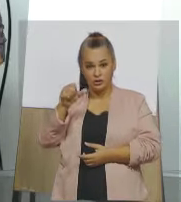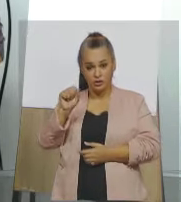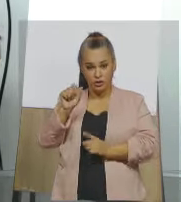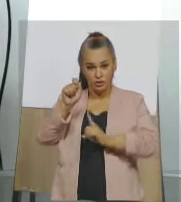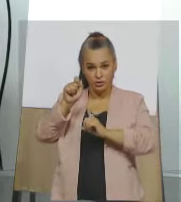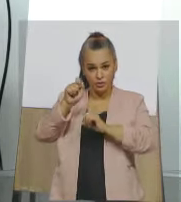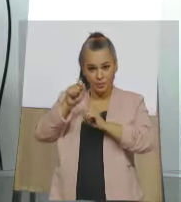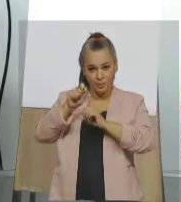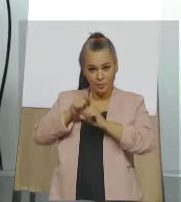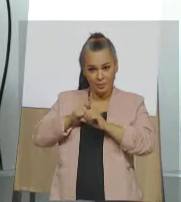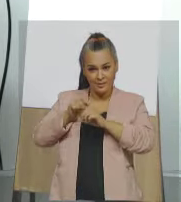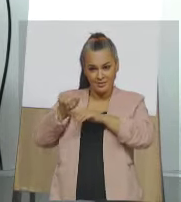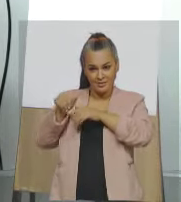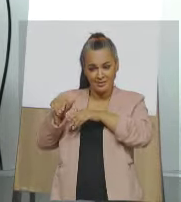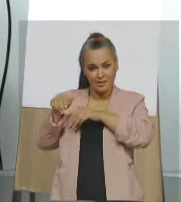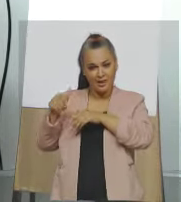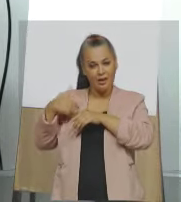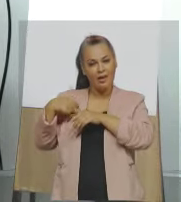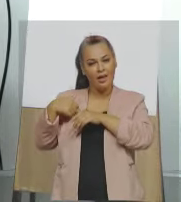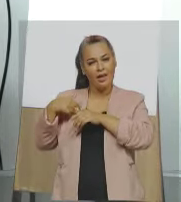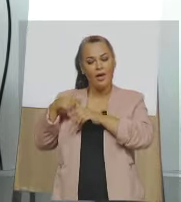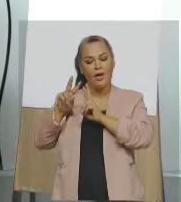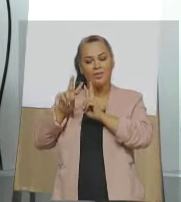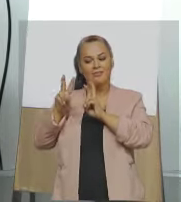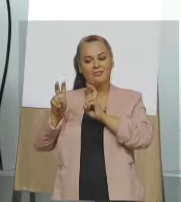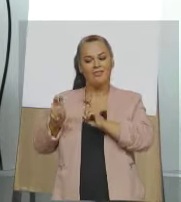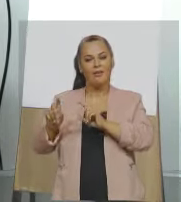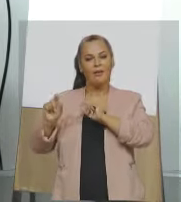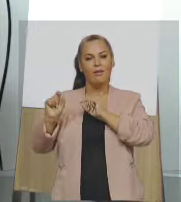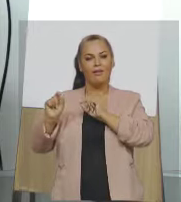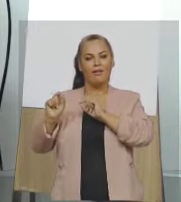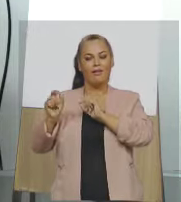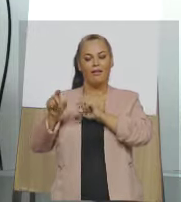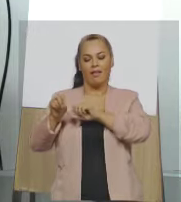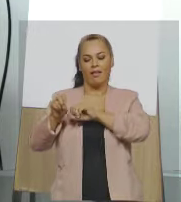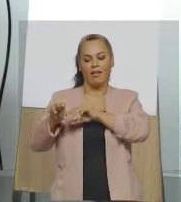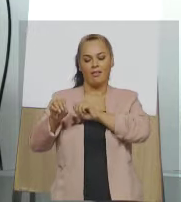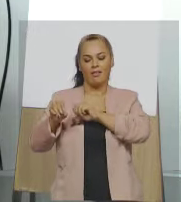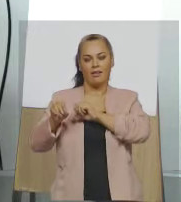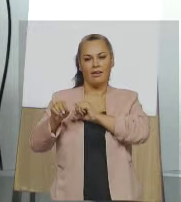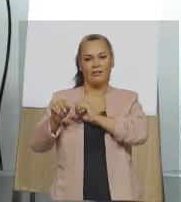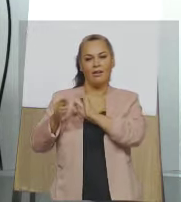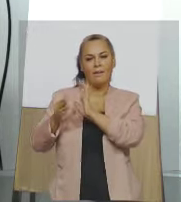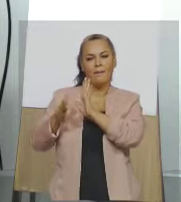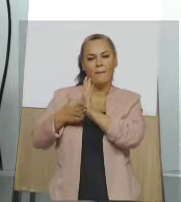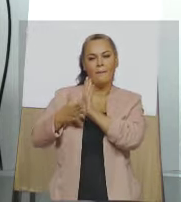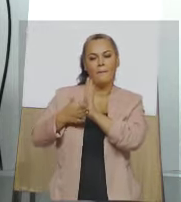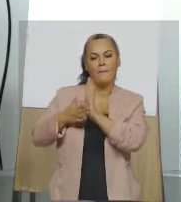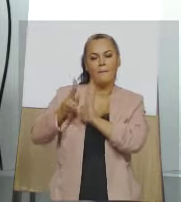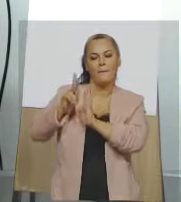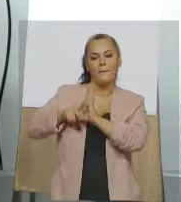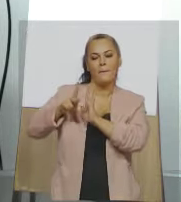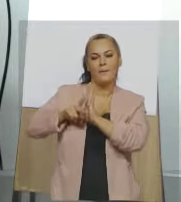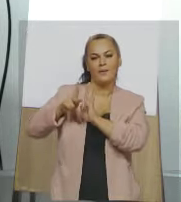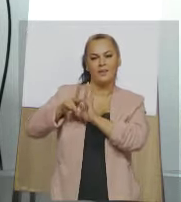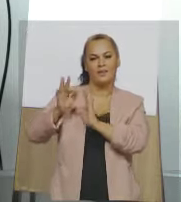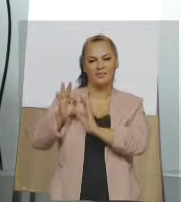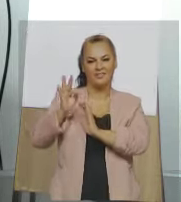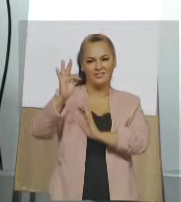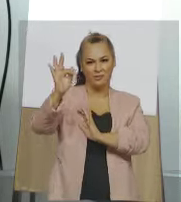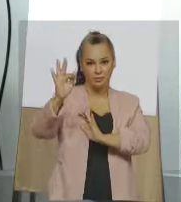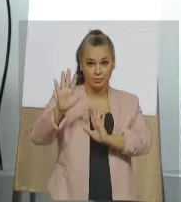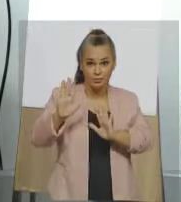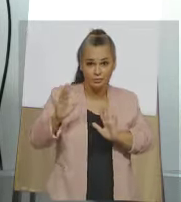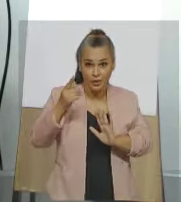educação e projeto de vida. O que você vai ser quando crescer? Como que vai ser seu futuro? Tá bom?